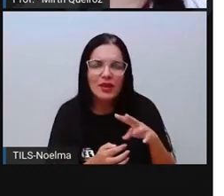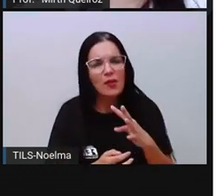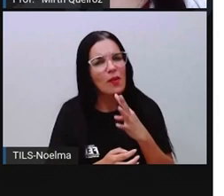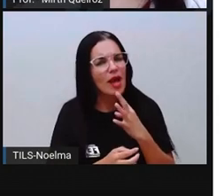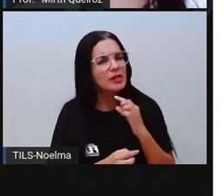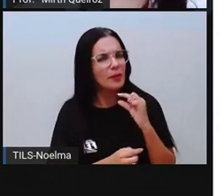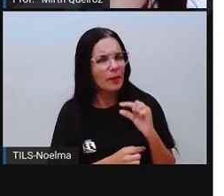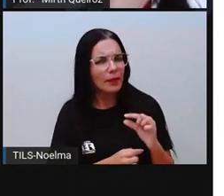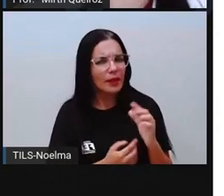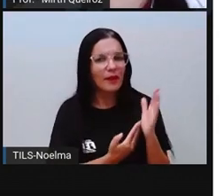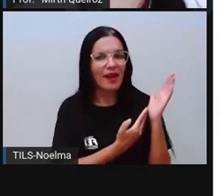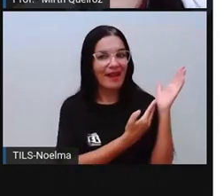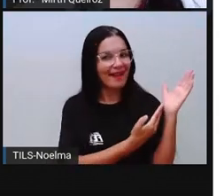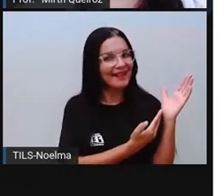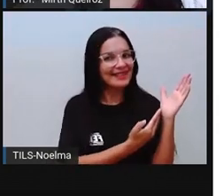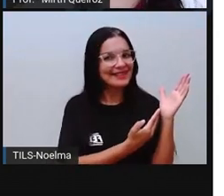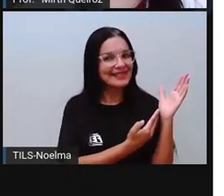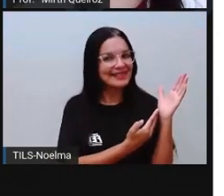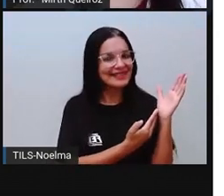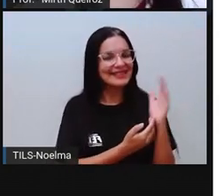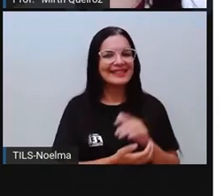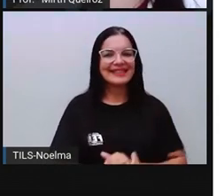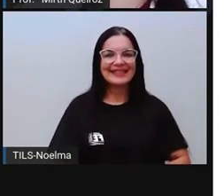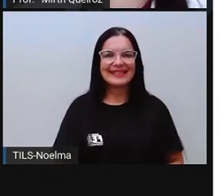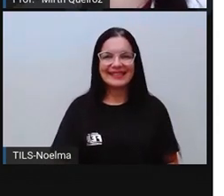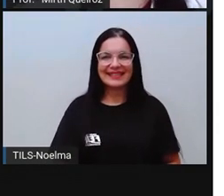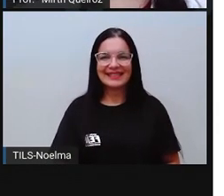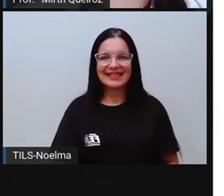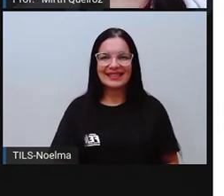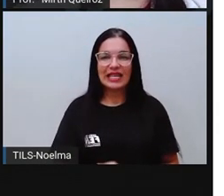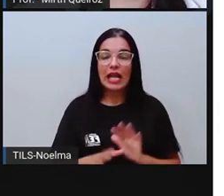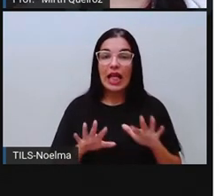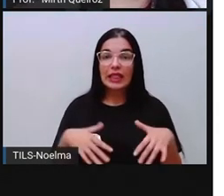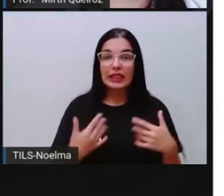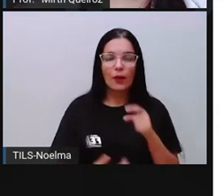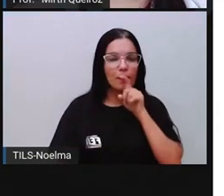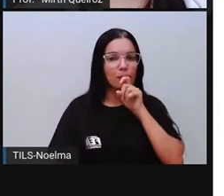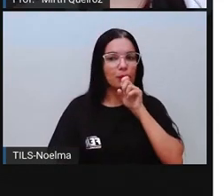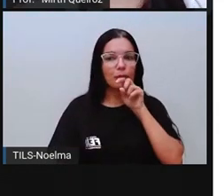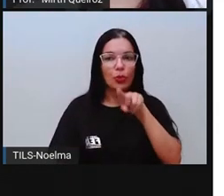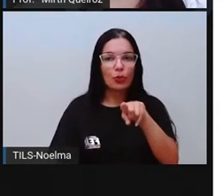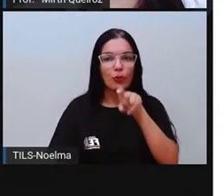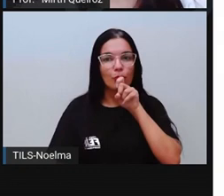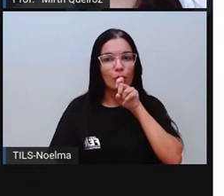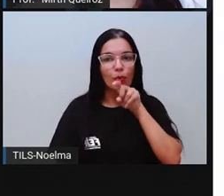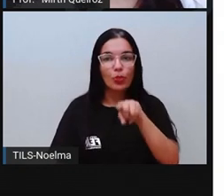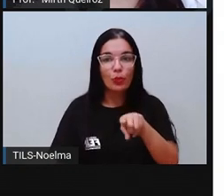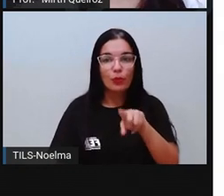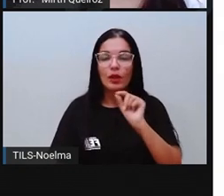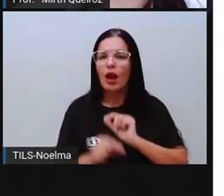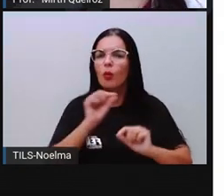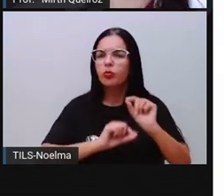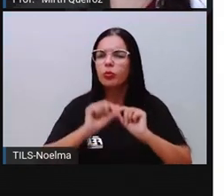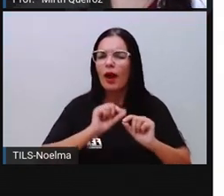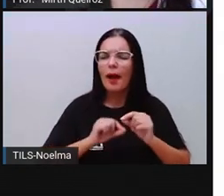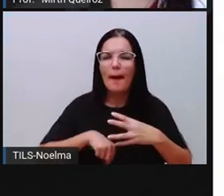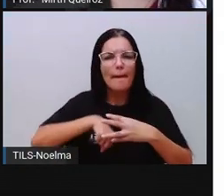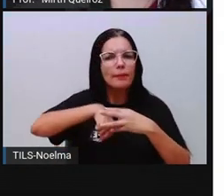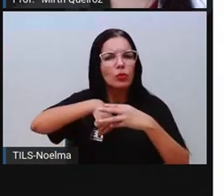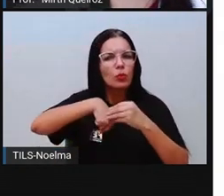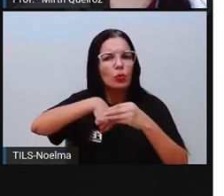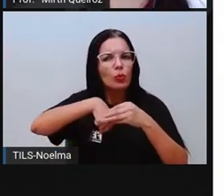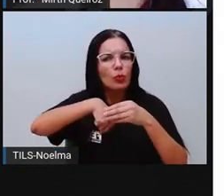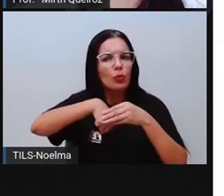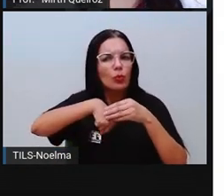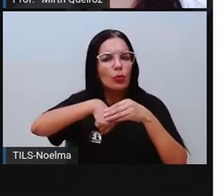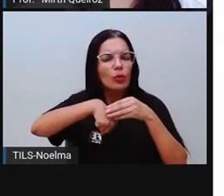dele? E aí, diz para mim aí. O tamanduá-bandeira, ele é um mamífero nativo da América.